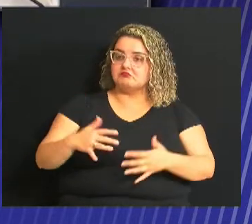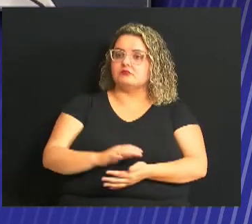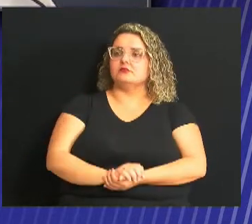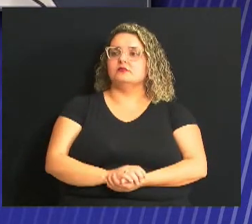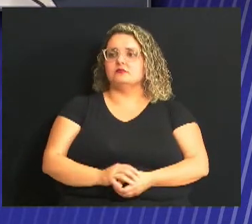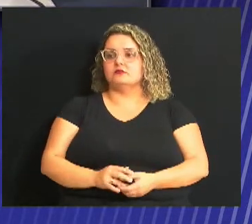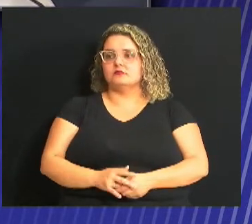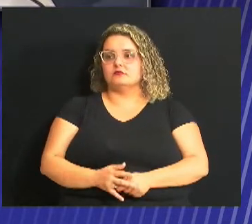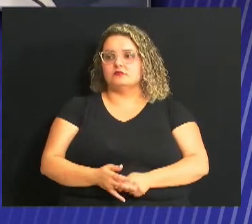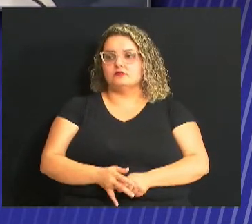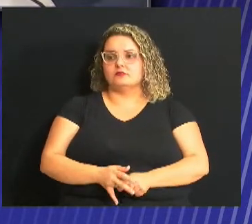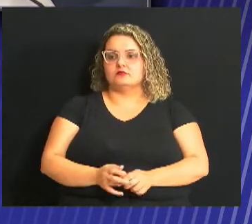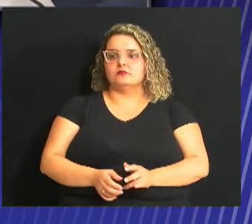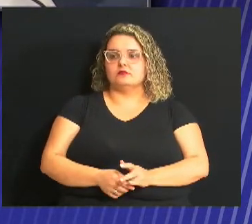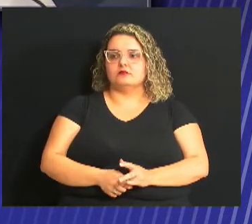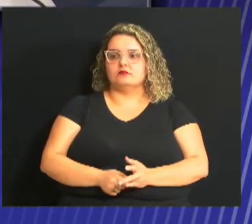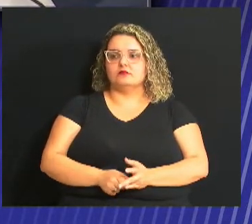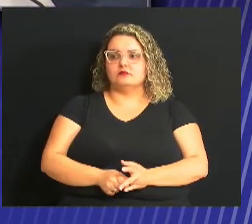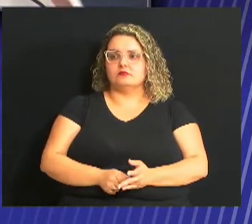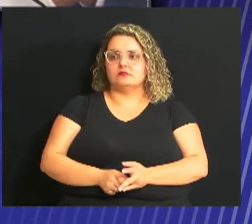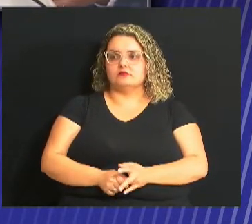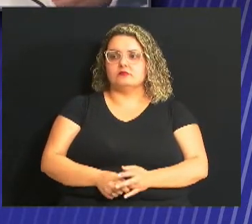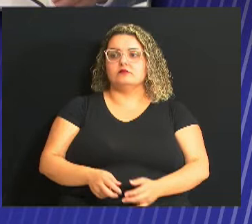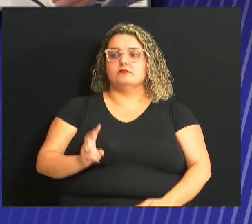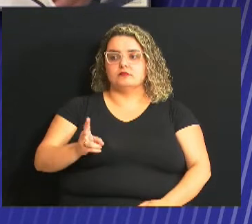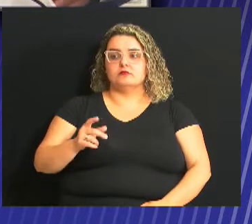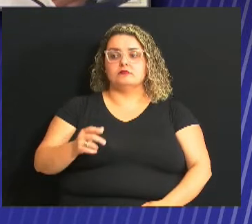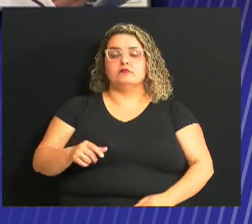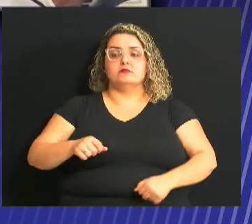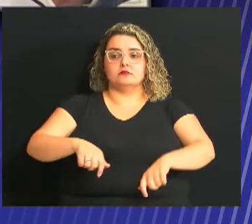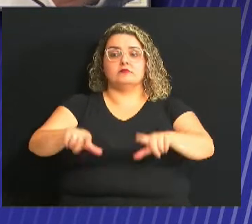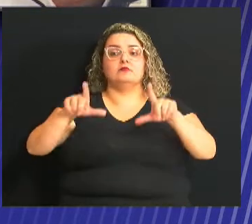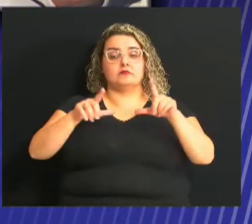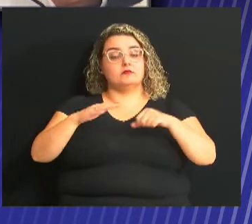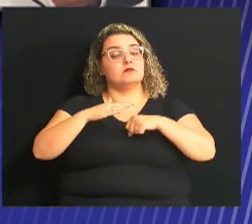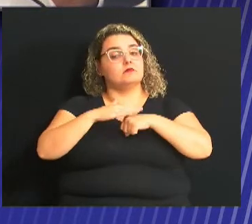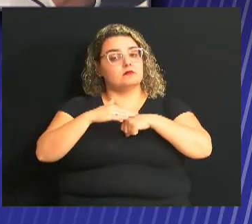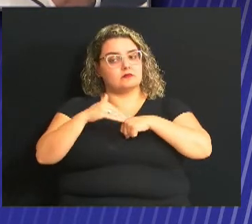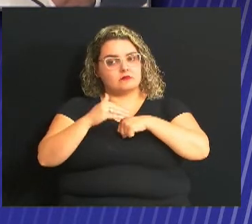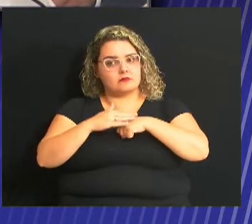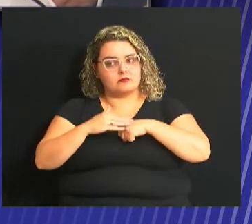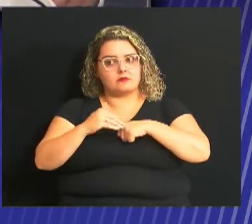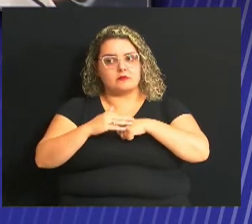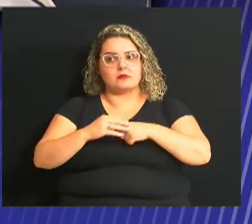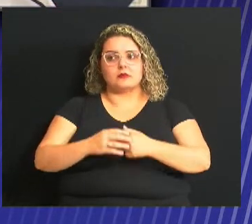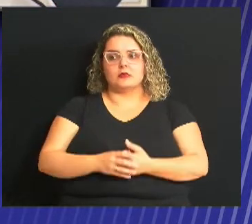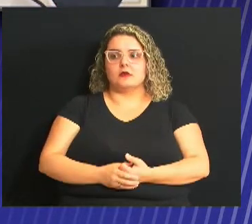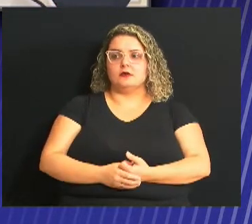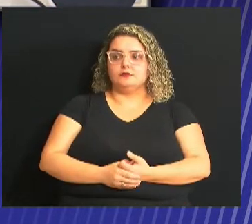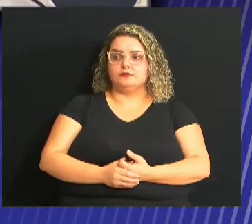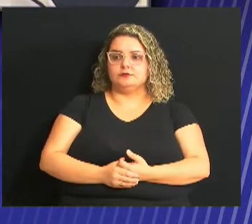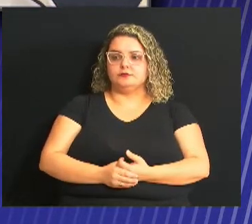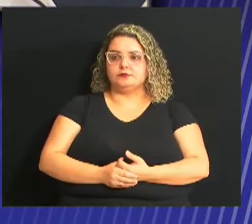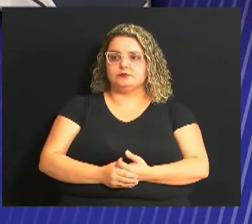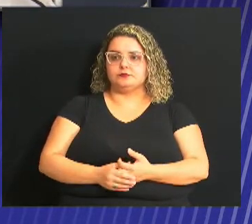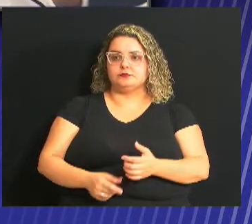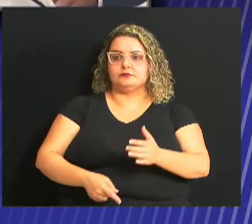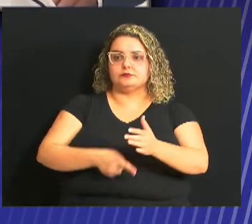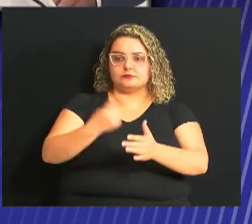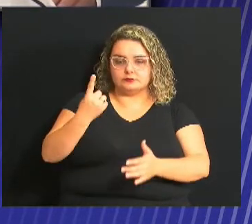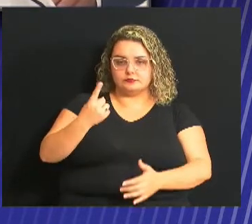Ele sempre quer destacar, e com muito carinho, a sua primeira